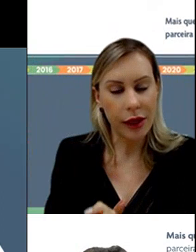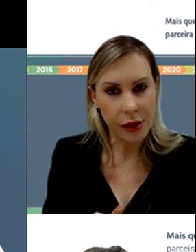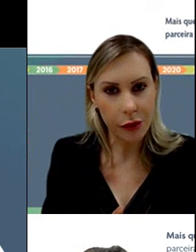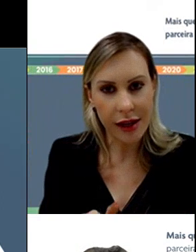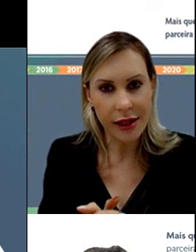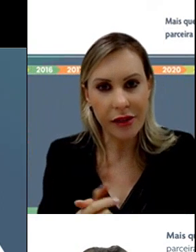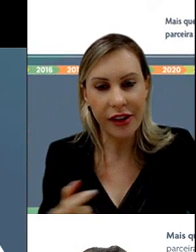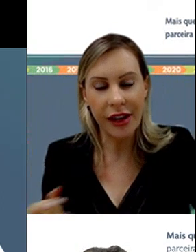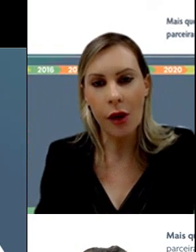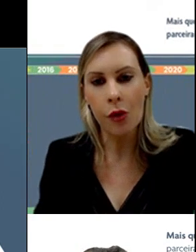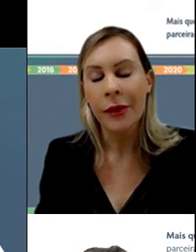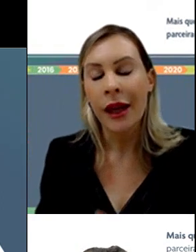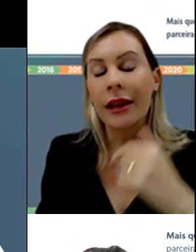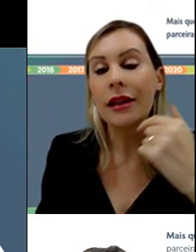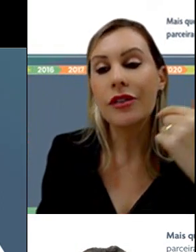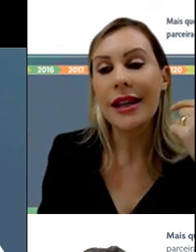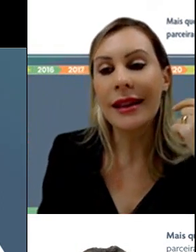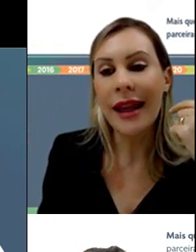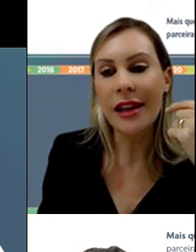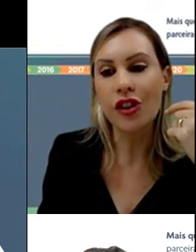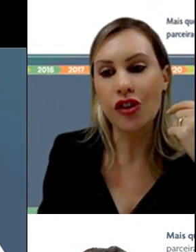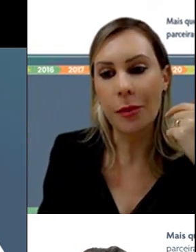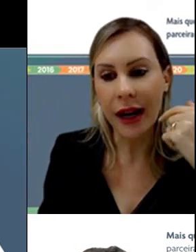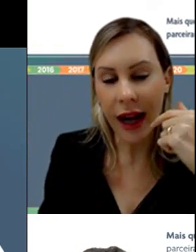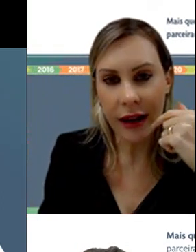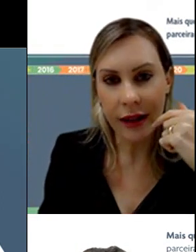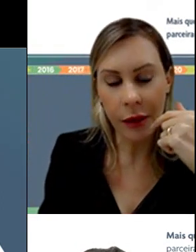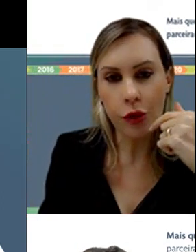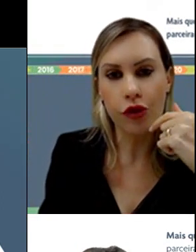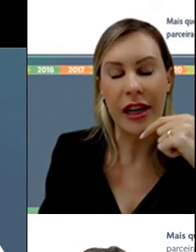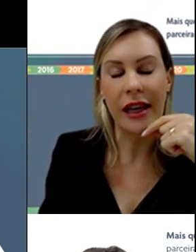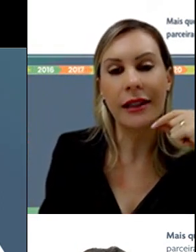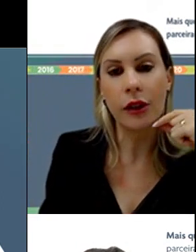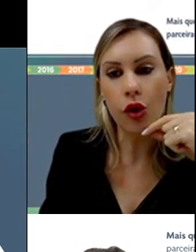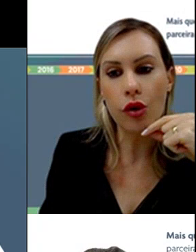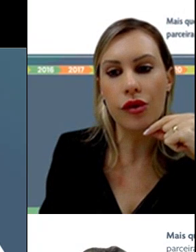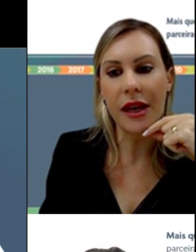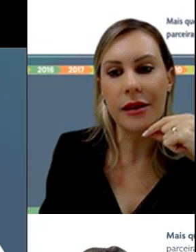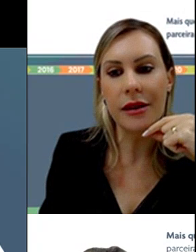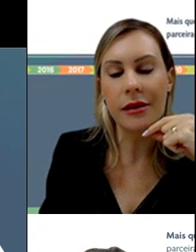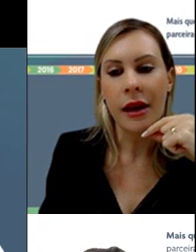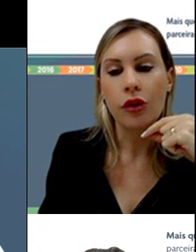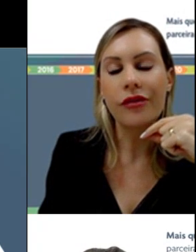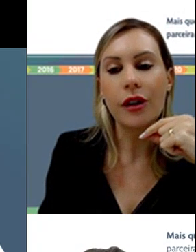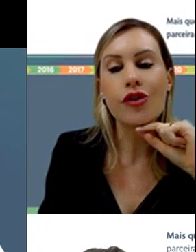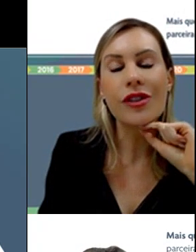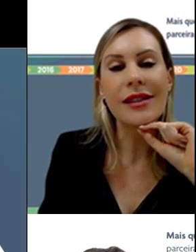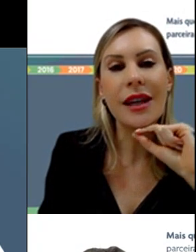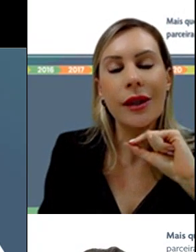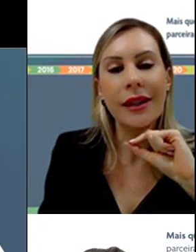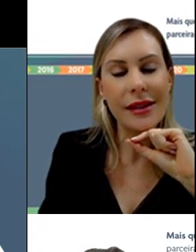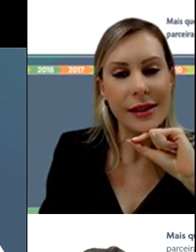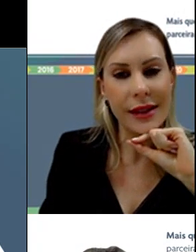de tributação da Receita Federal. Então, você deixa de pagar imposto de renda todos os meses no